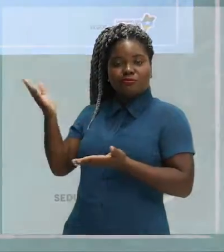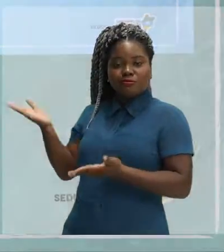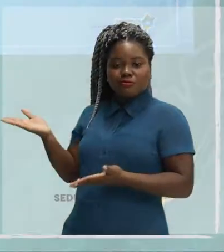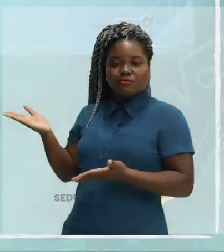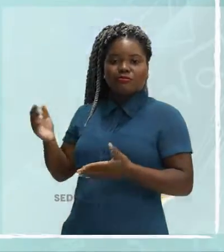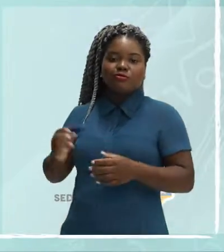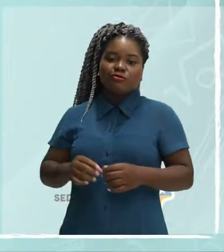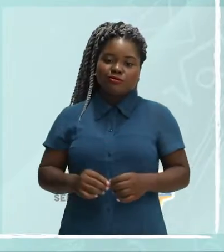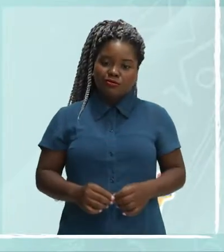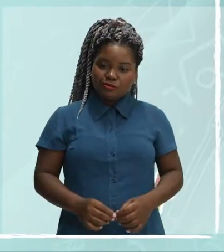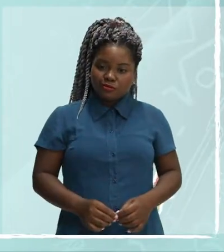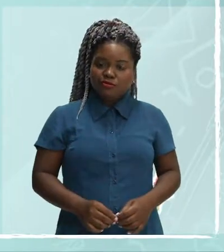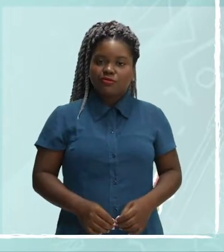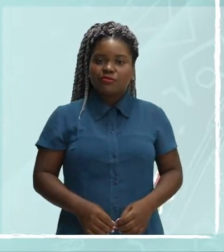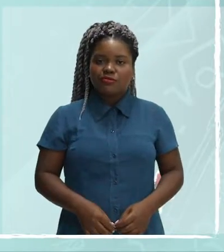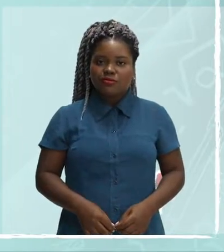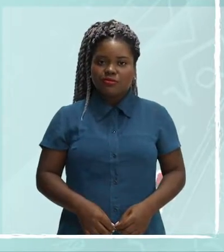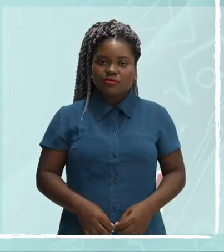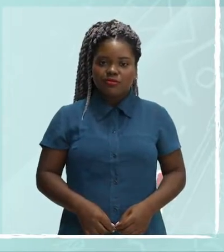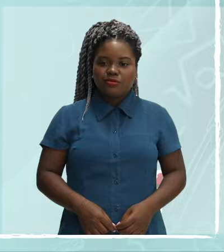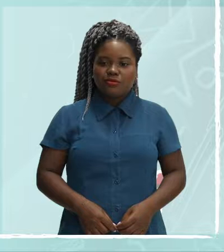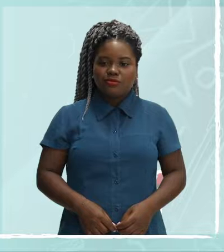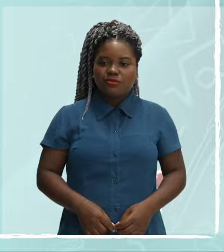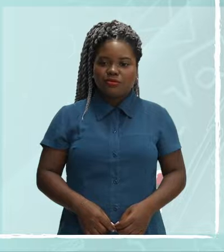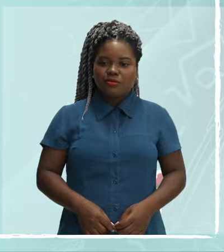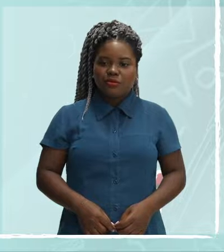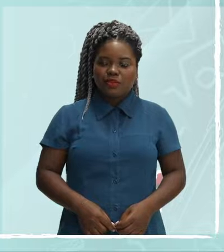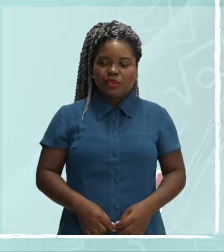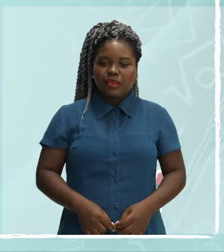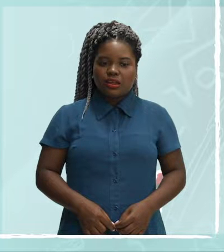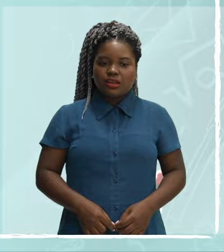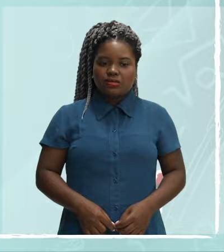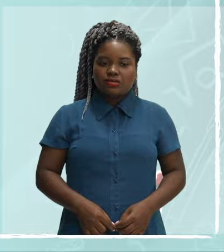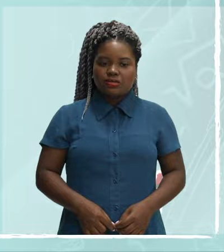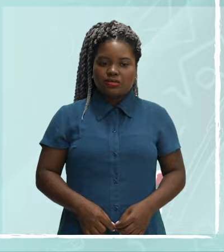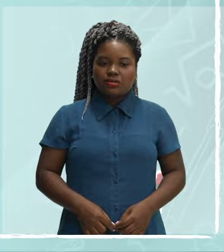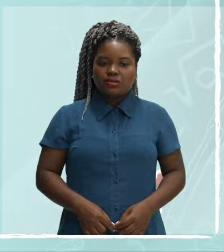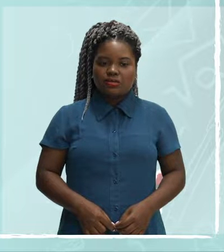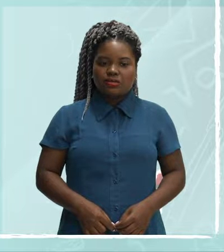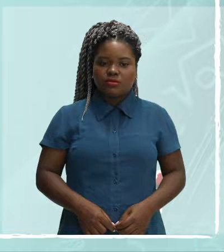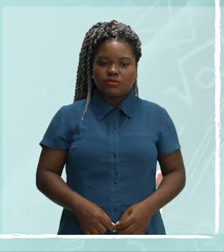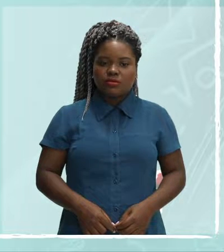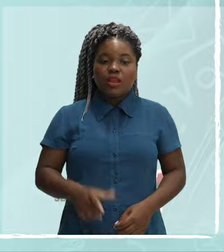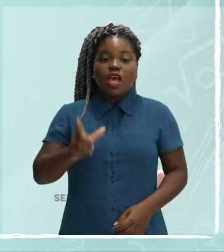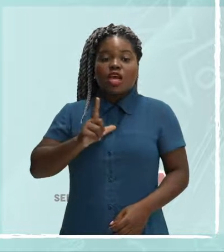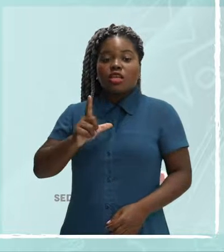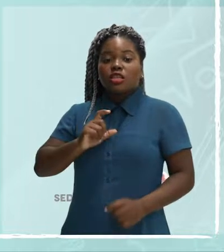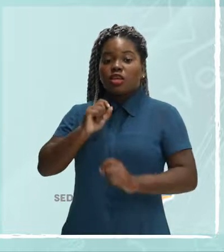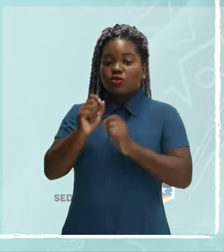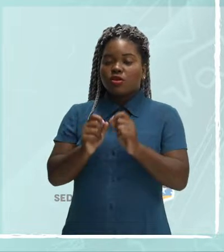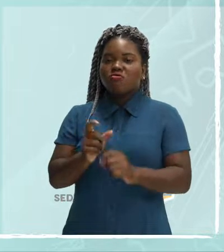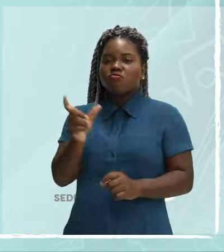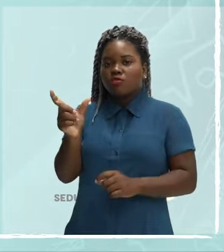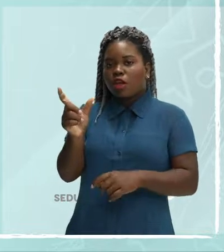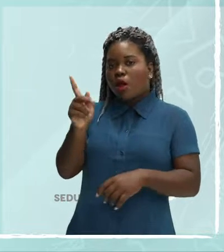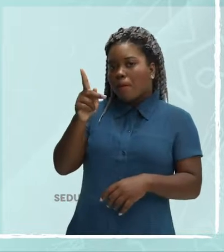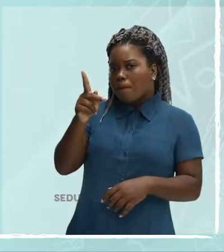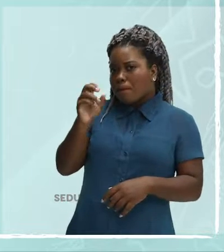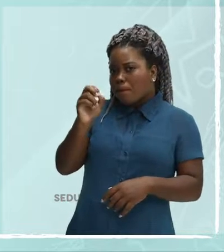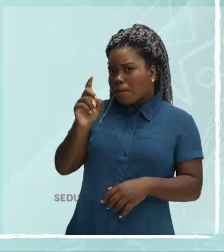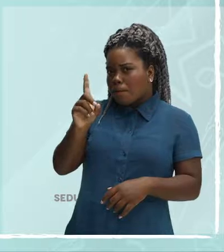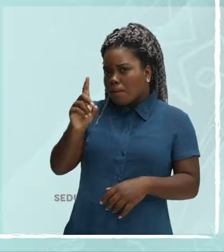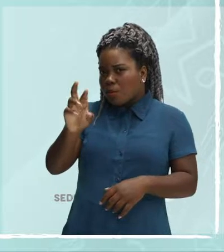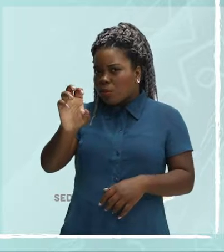conceito desenvolvido por ele, Bourdieu, que corresponde, atenção, ao poder de impor um processo